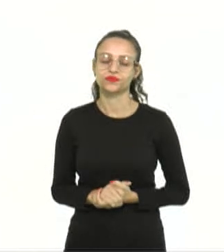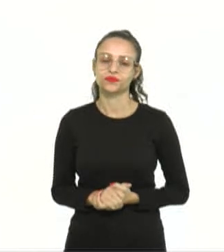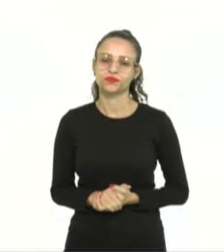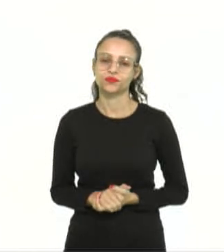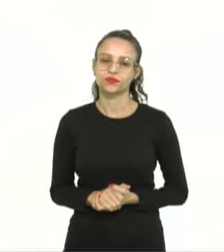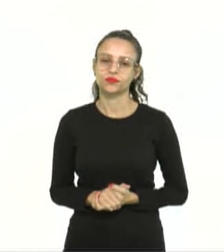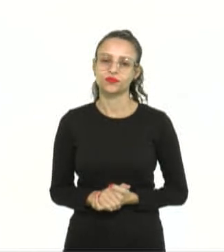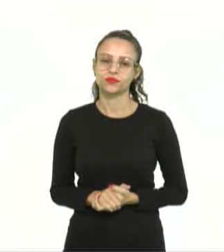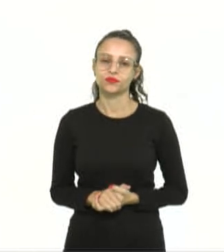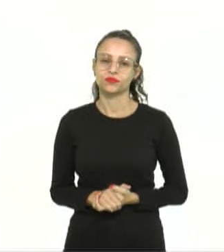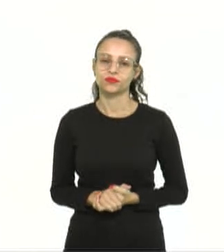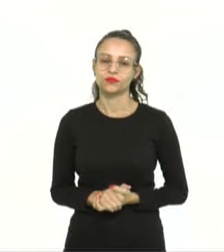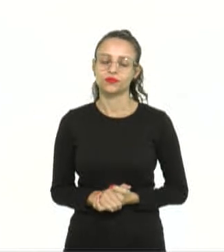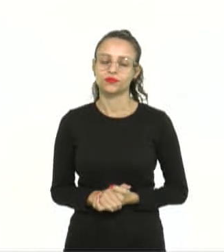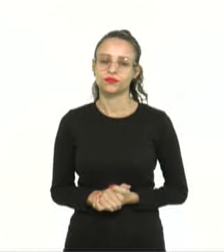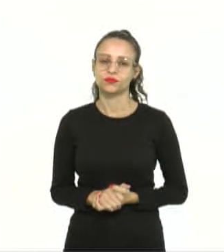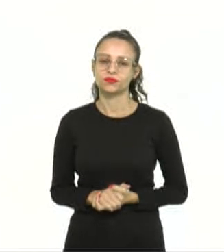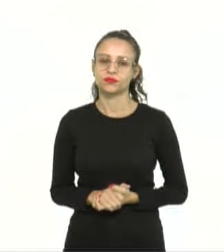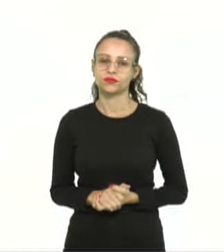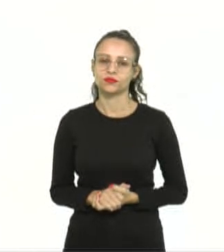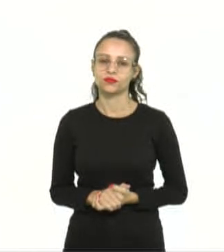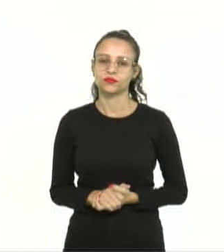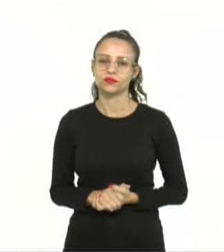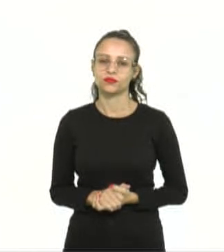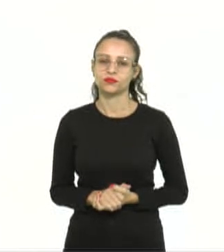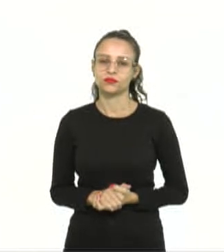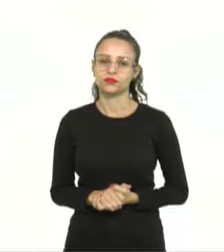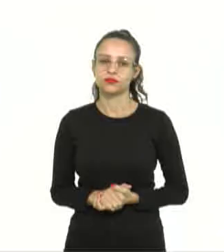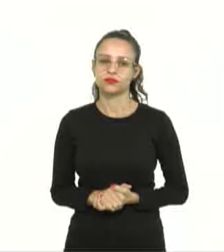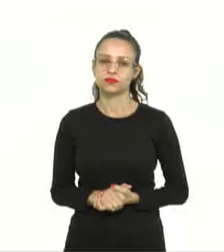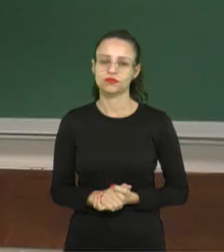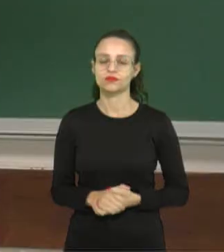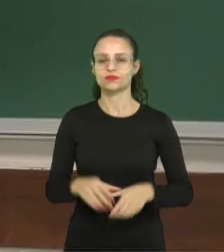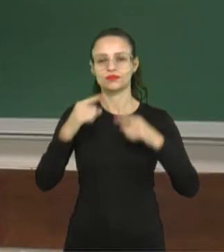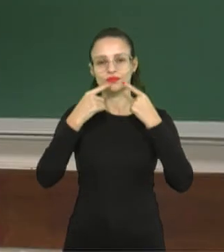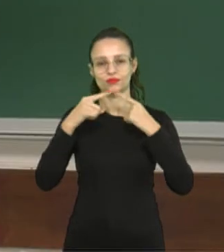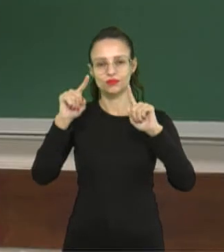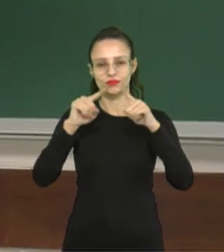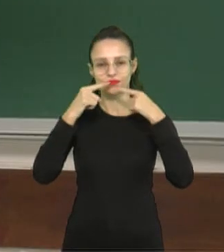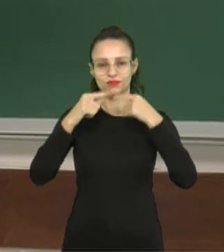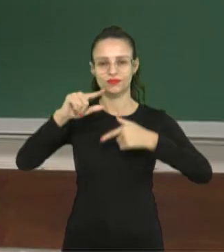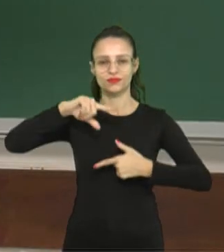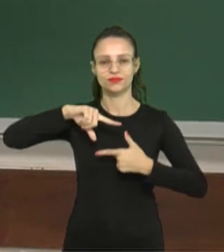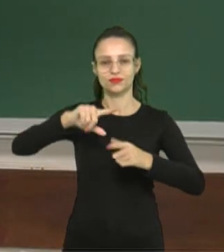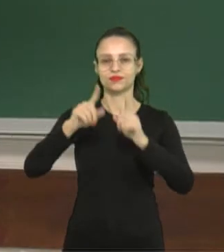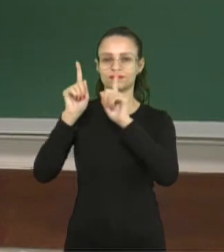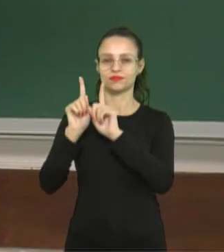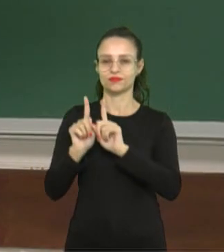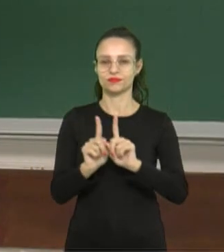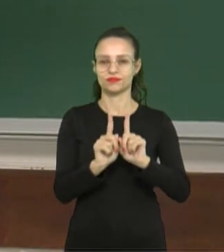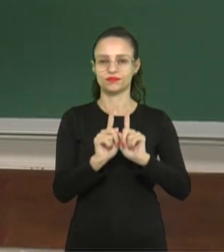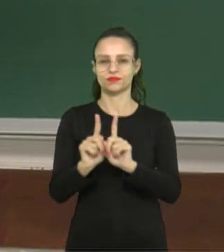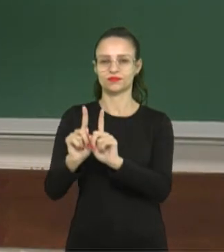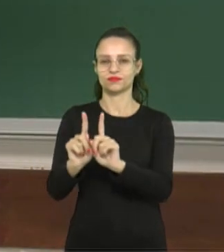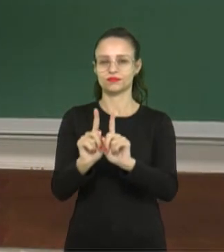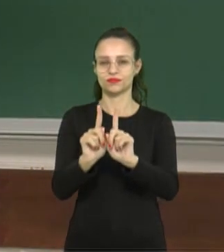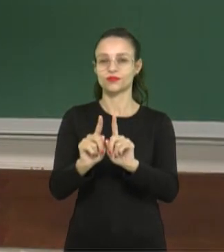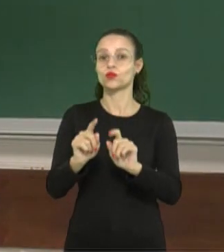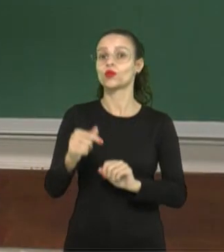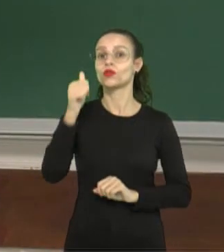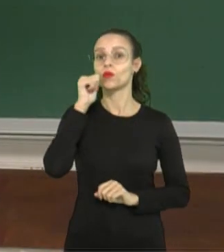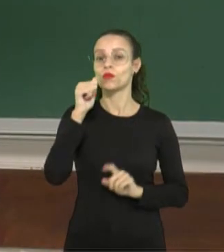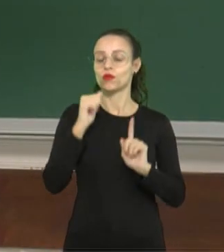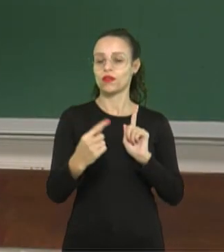novia entra e os novios saem da igreja, aquela música tradicional que sempre é tocada na entrada da